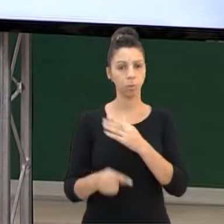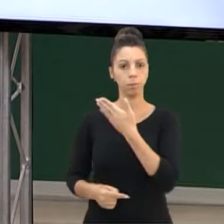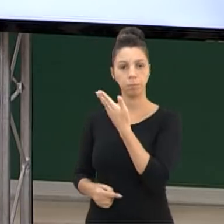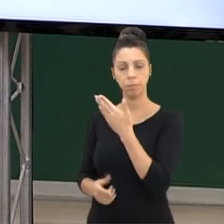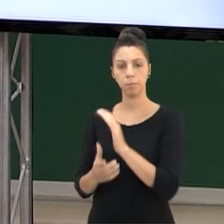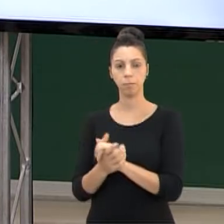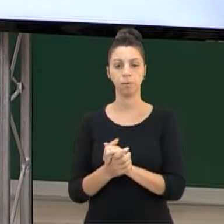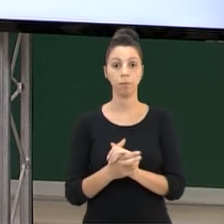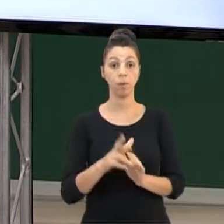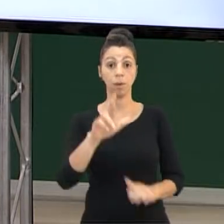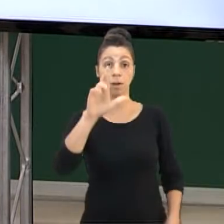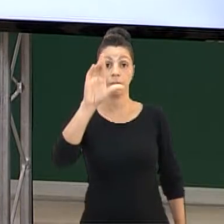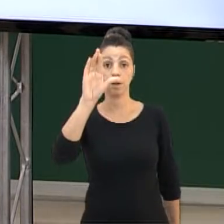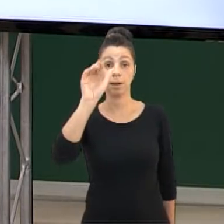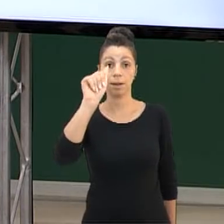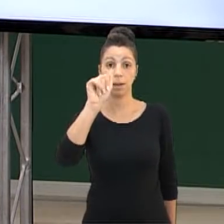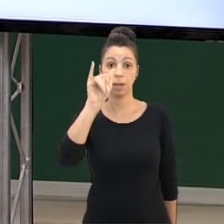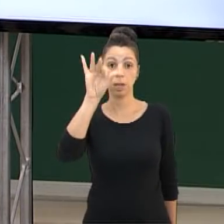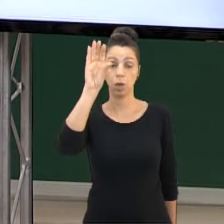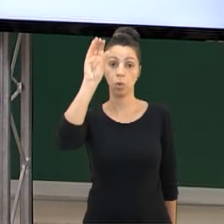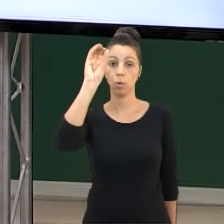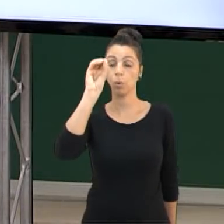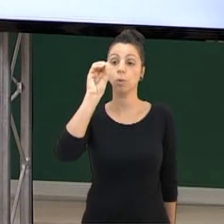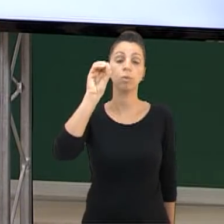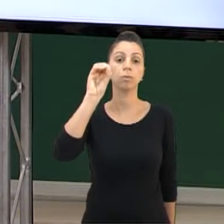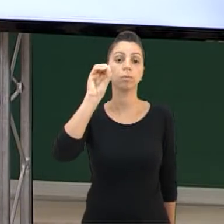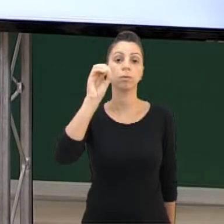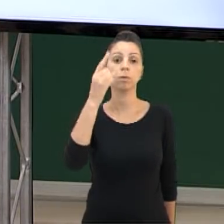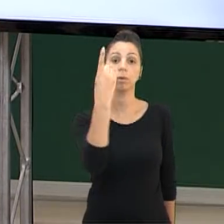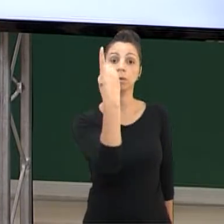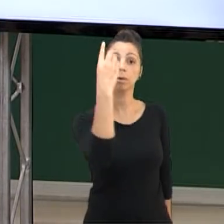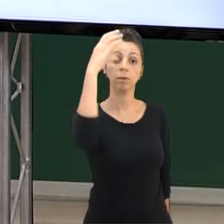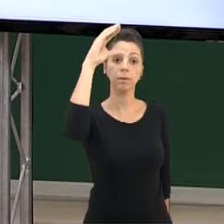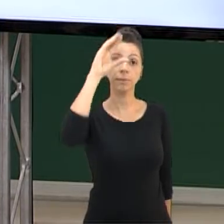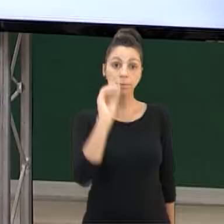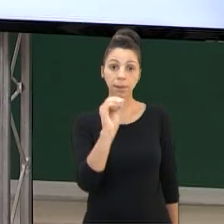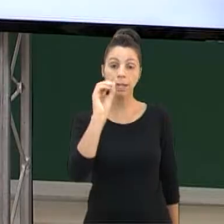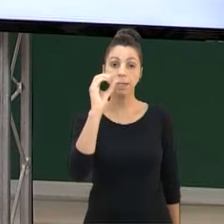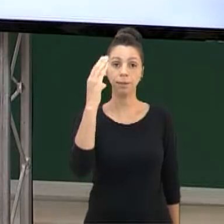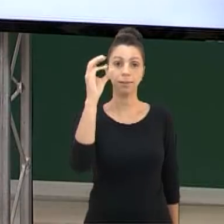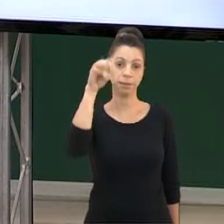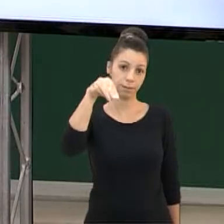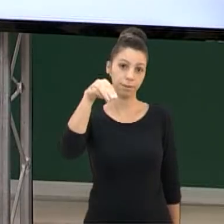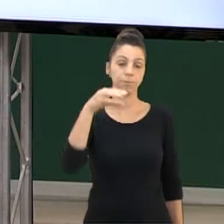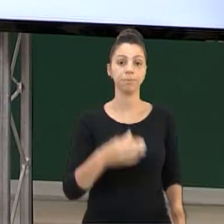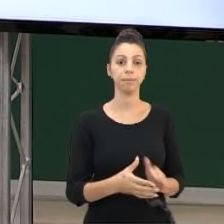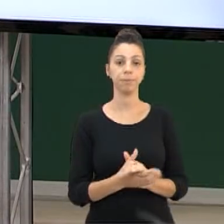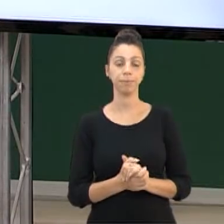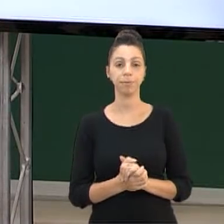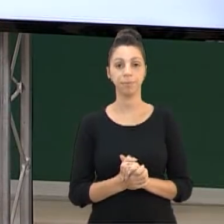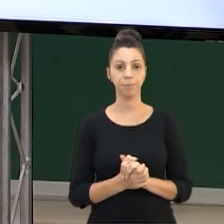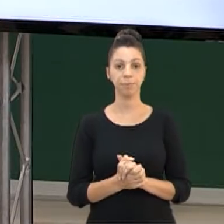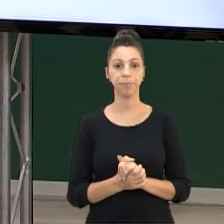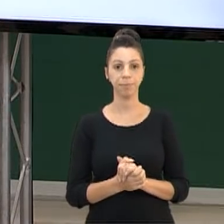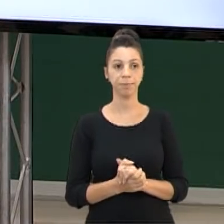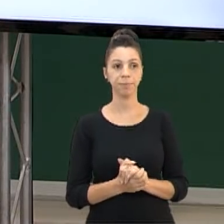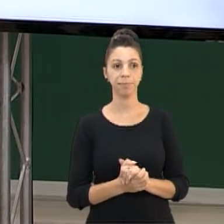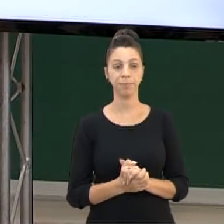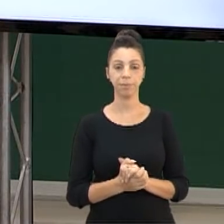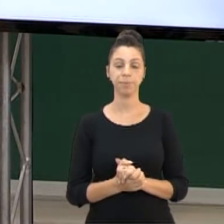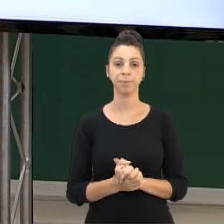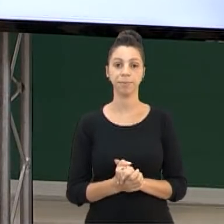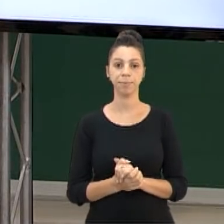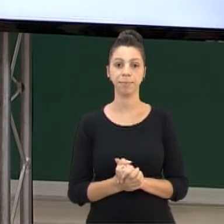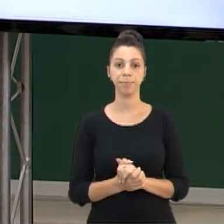que o raio mede 10 centímetros, opa, 10 centímetros, ok? Se o raio mede 10 centímetros, ó,